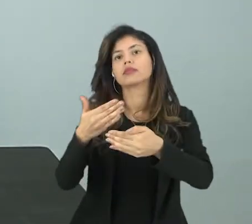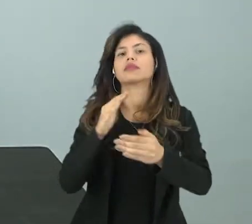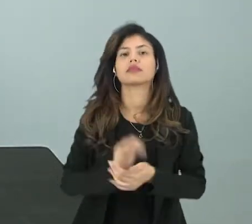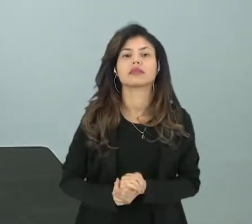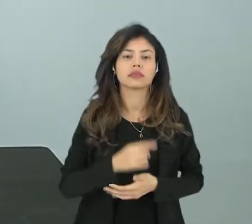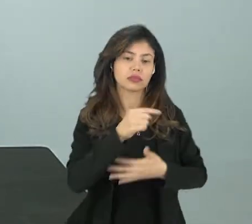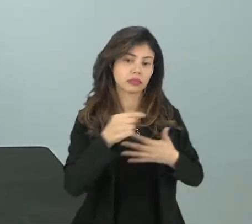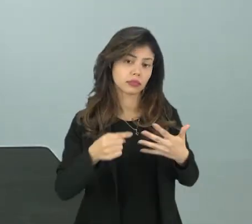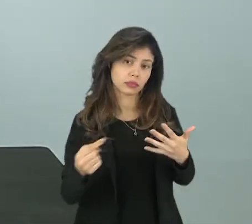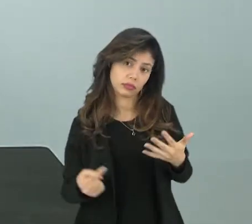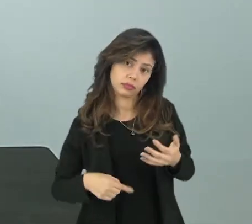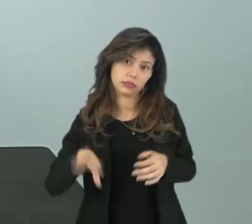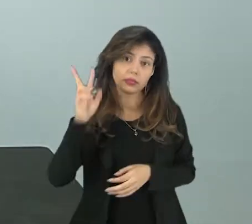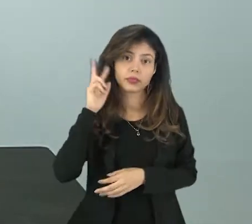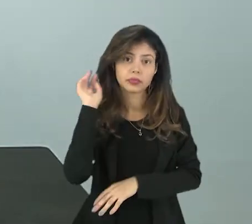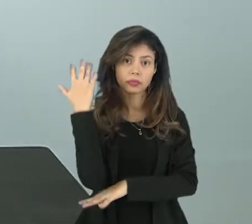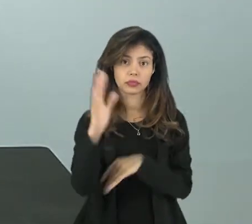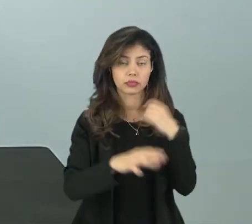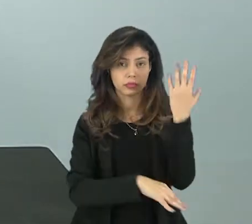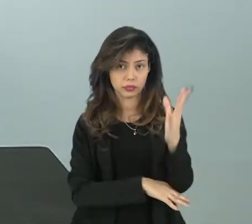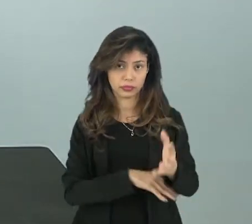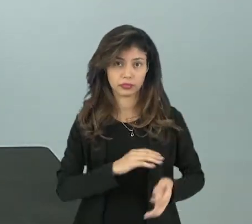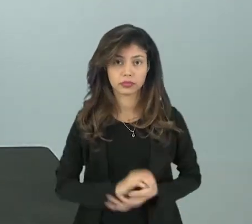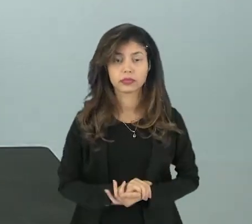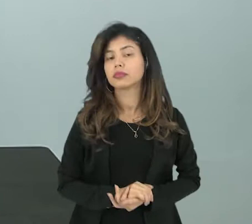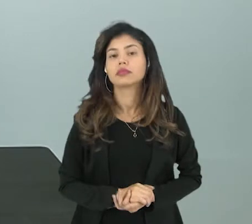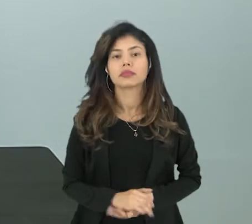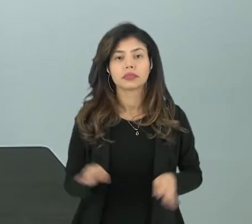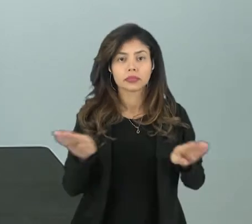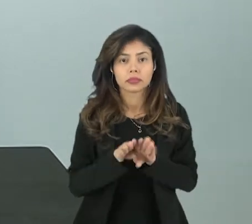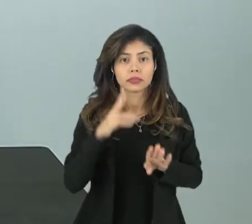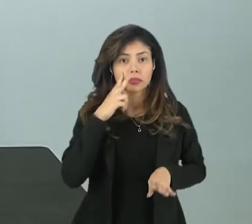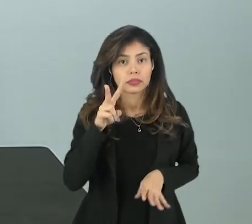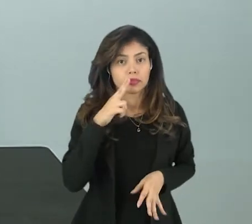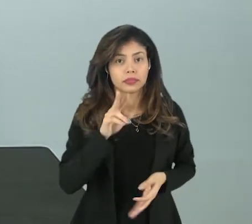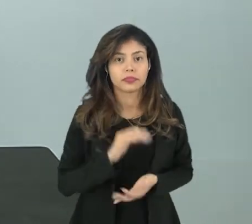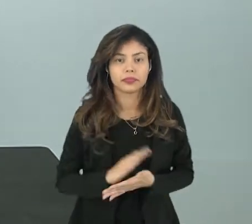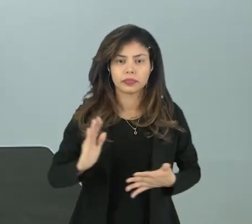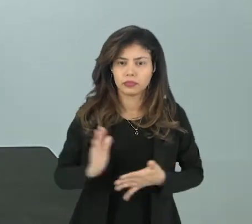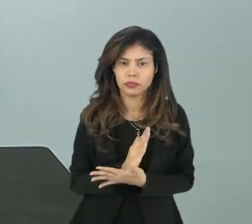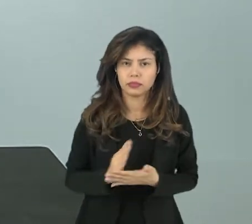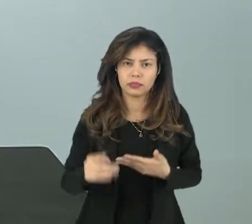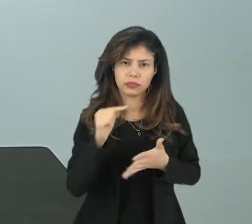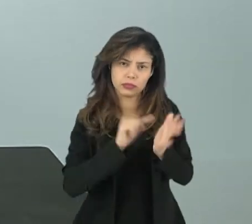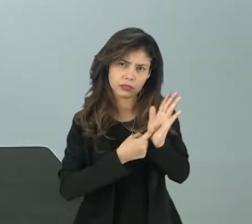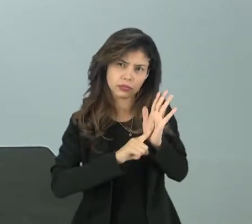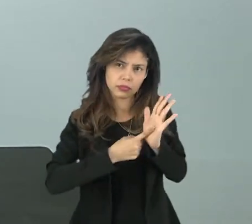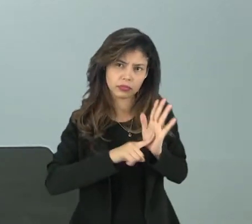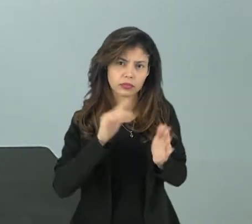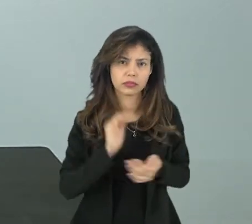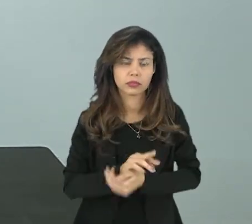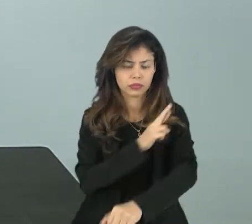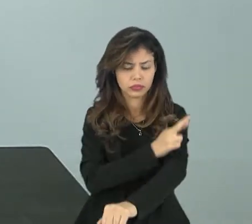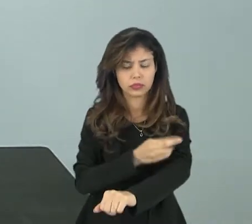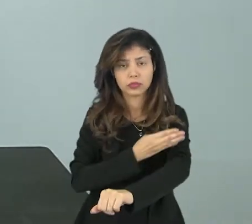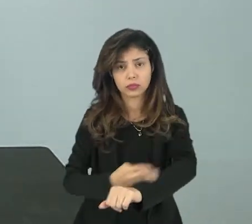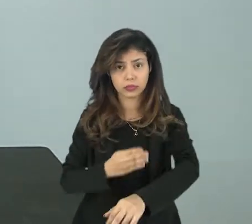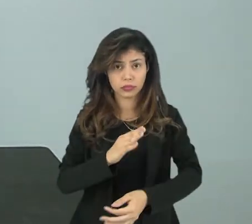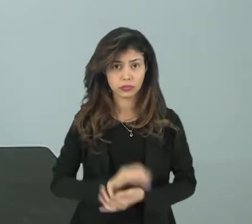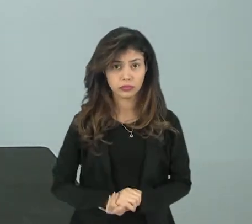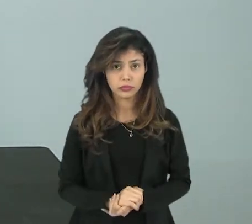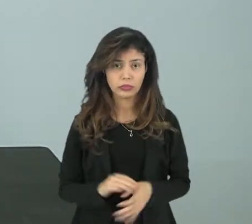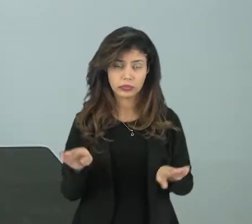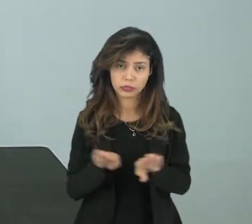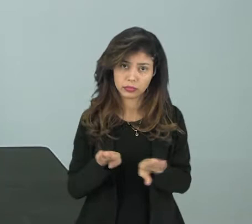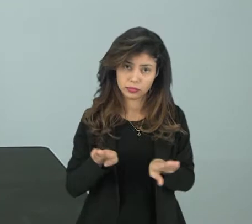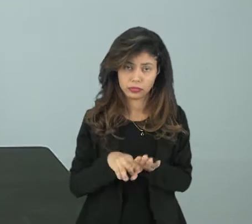são elementos naturais. Nós também vimos alguns dos pontos aqui, de Rio Branco, que